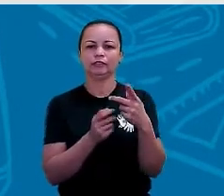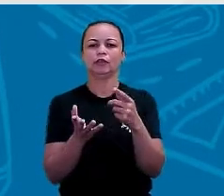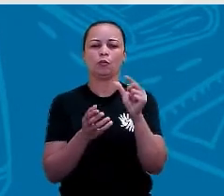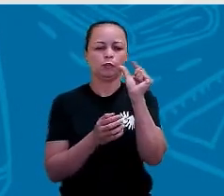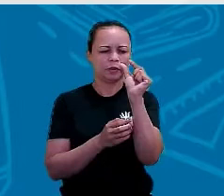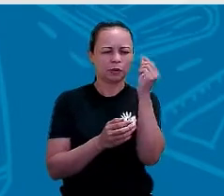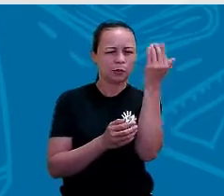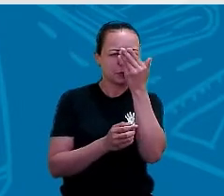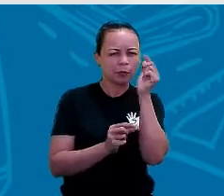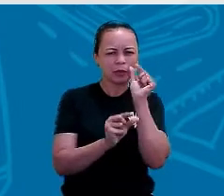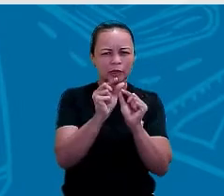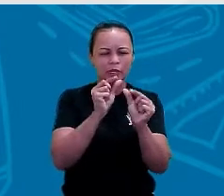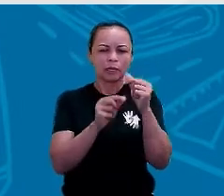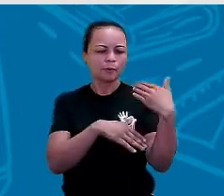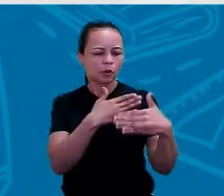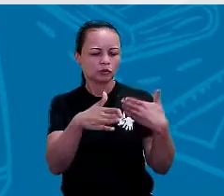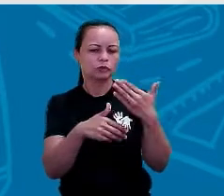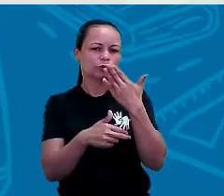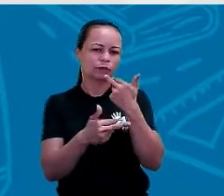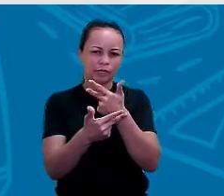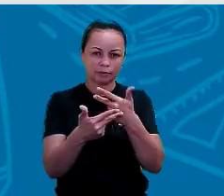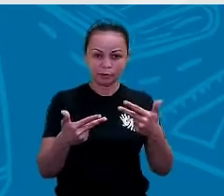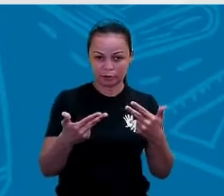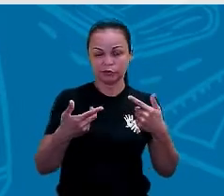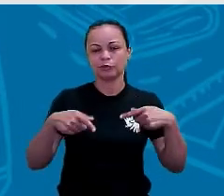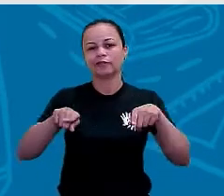sendo importantes na produção dos alimentos,